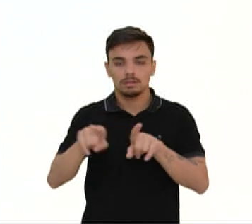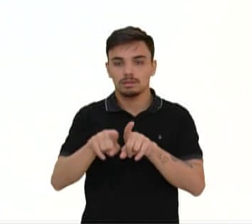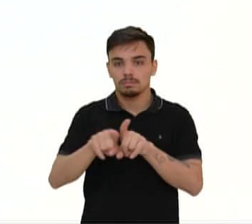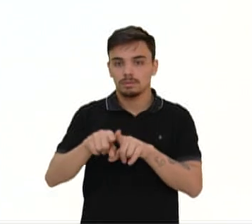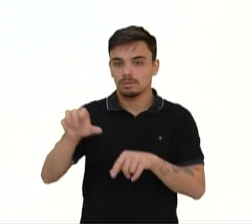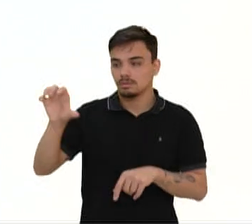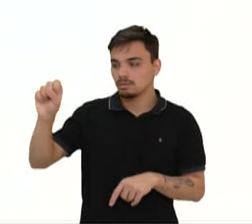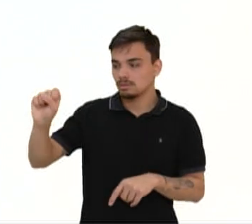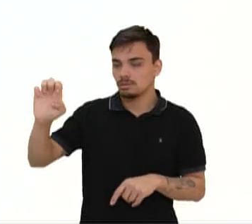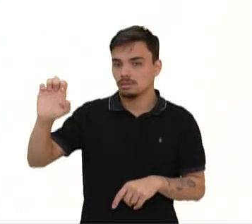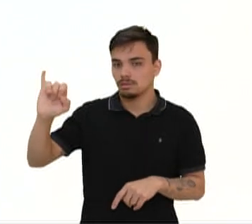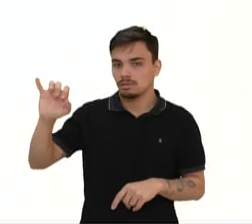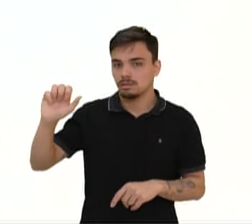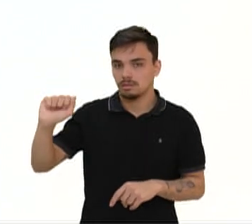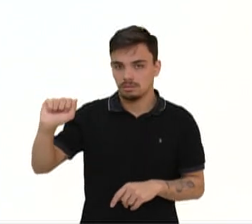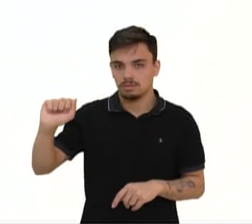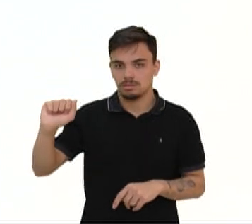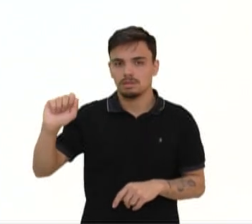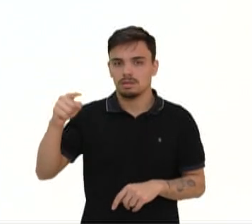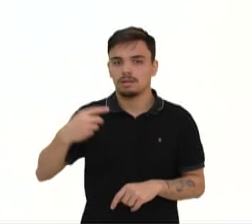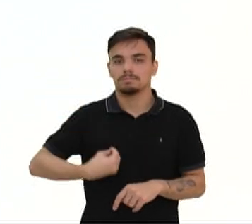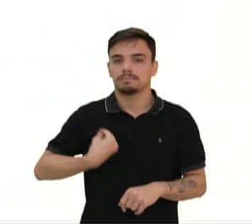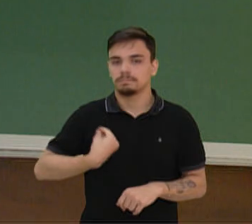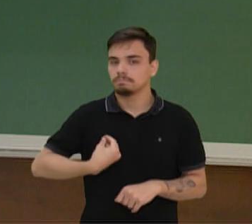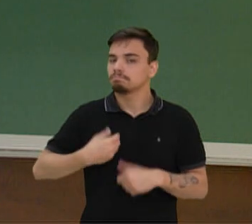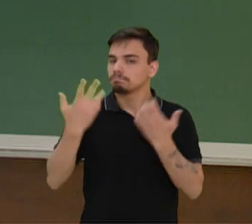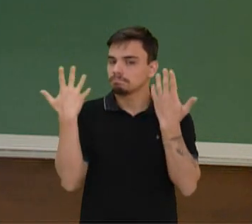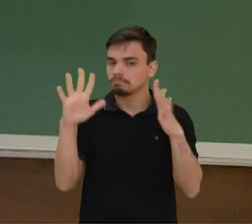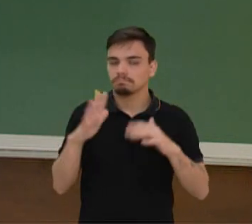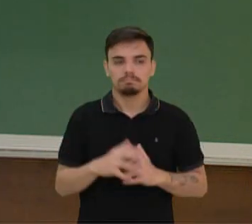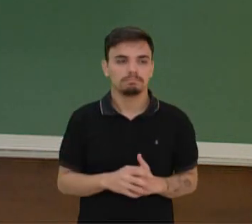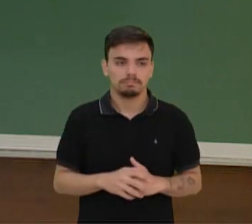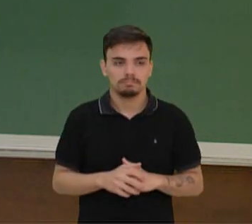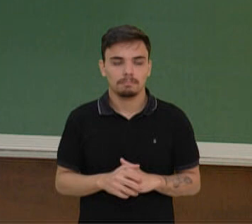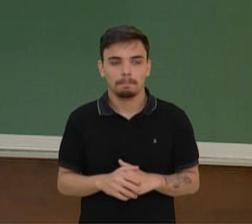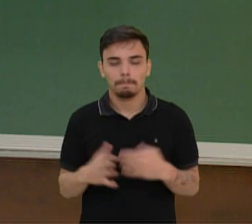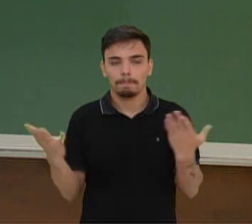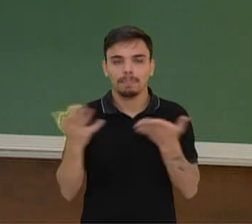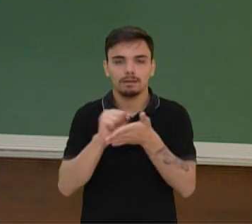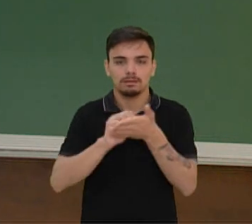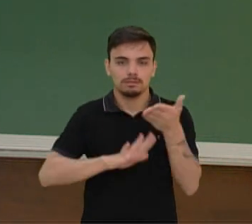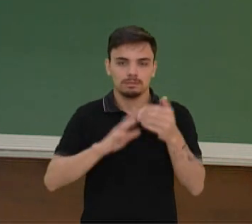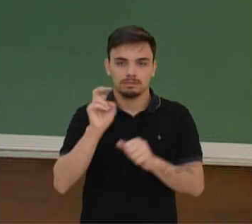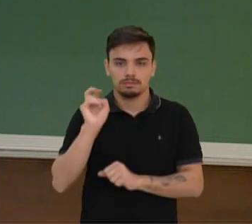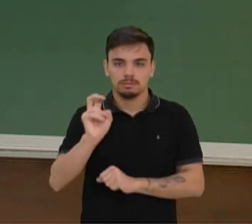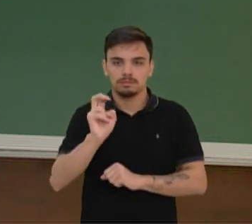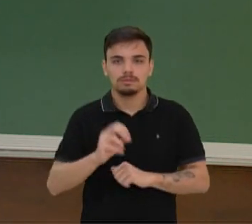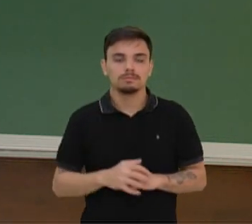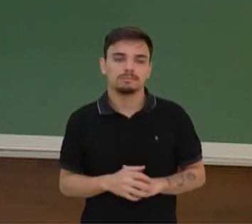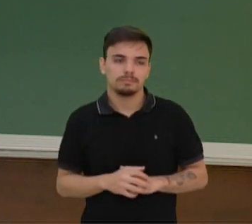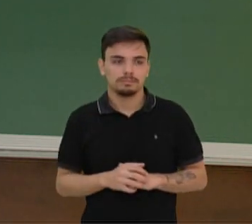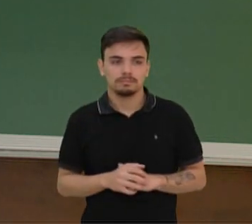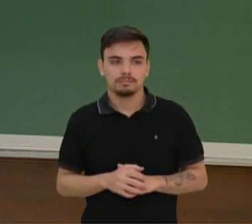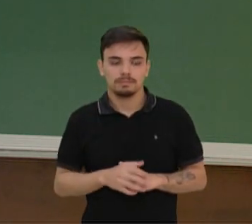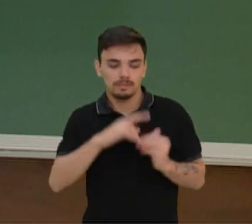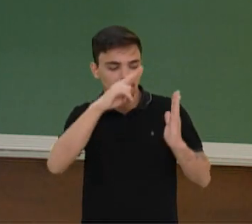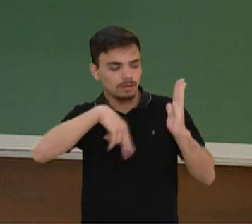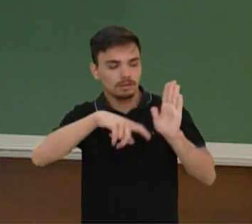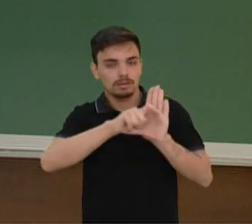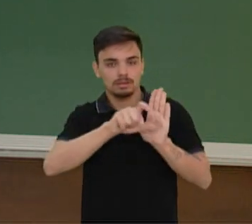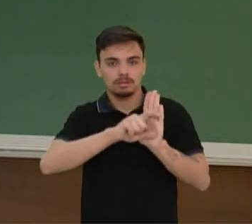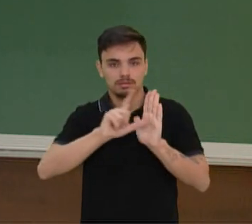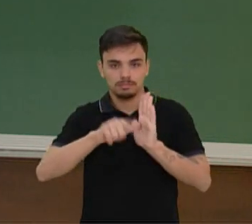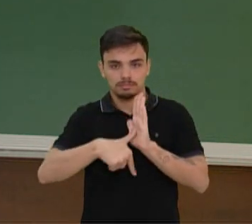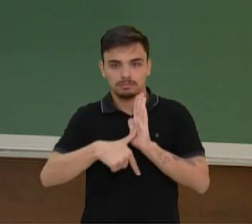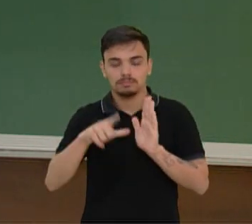meu presente. Parabéns. Vamos para a atividade 5, então? Leia o trecho a seguir,